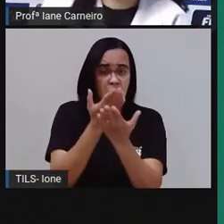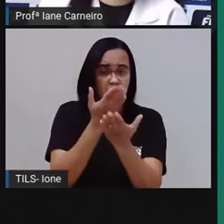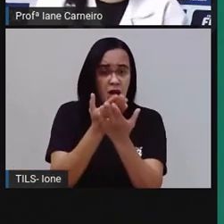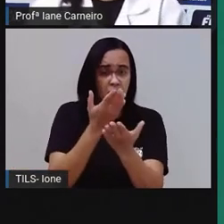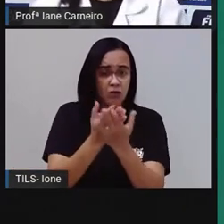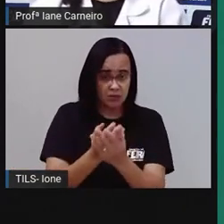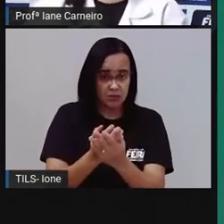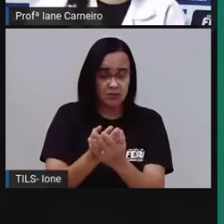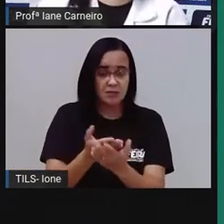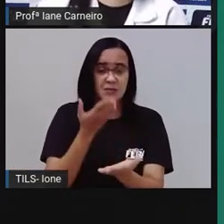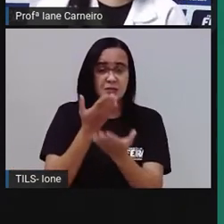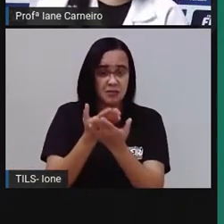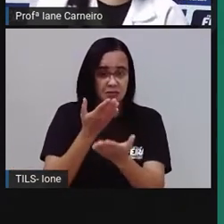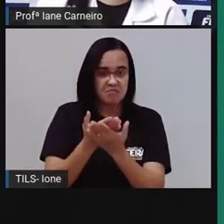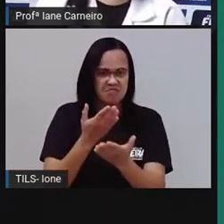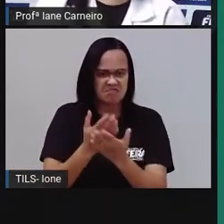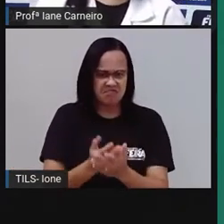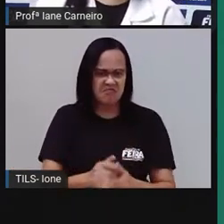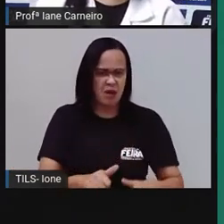pera?